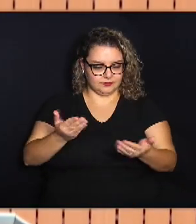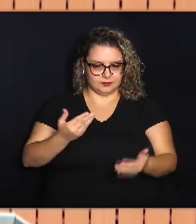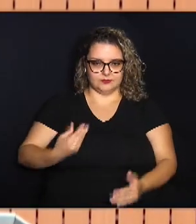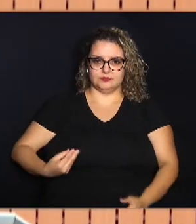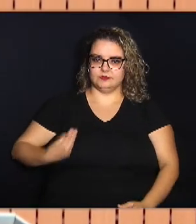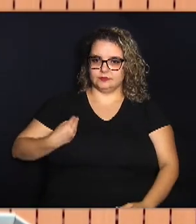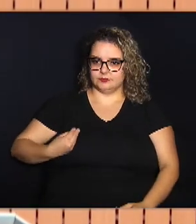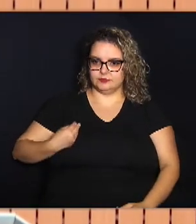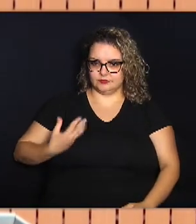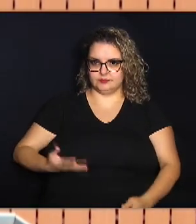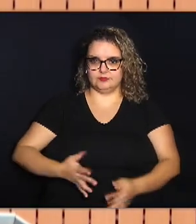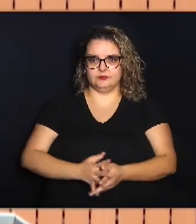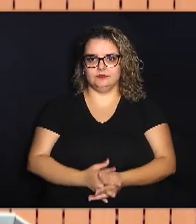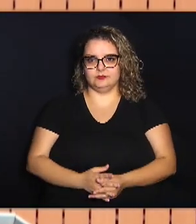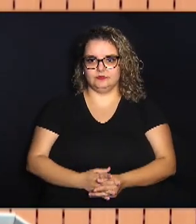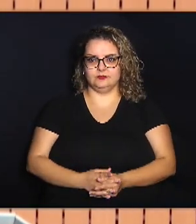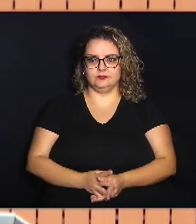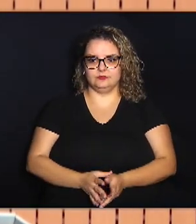né,